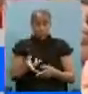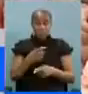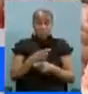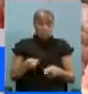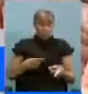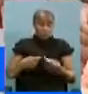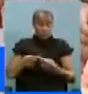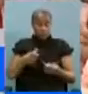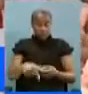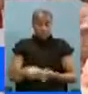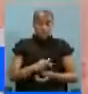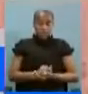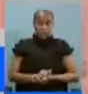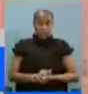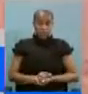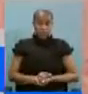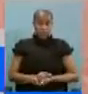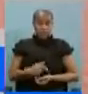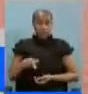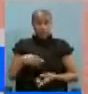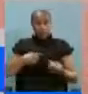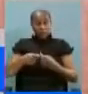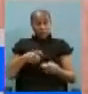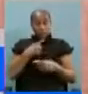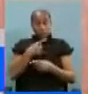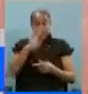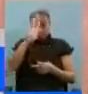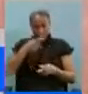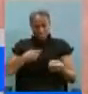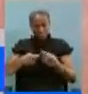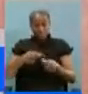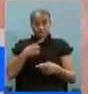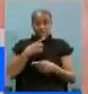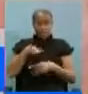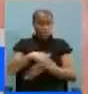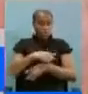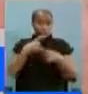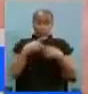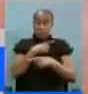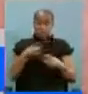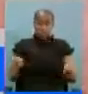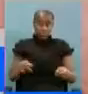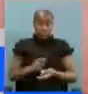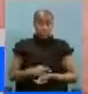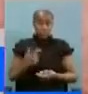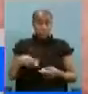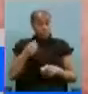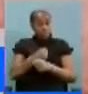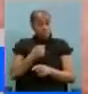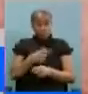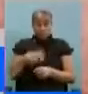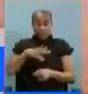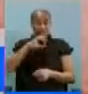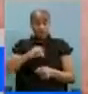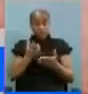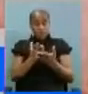dos passeios para venda. Não se vê que vender na rua é proibido. Mas não tem que lutar para a vida, não tem que trabalhar, não tem filho na escola, não tem